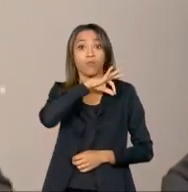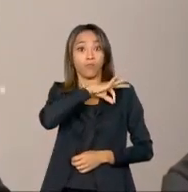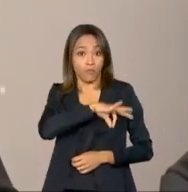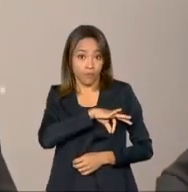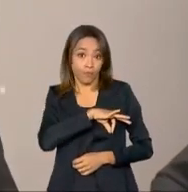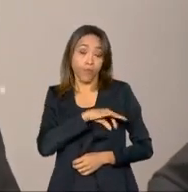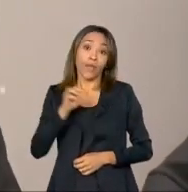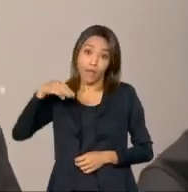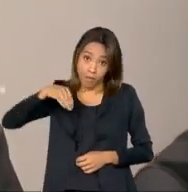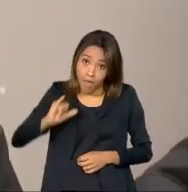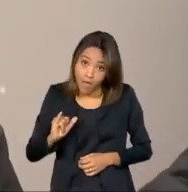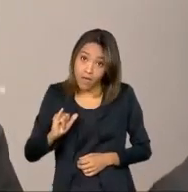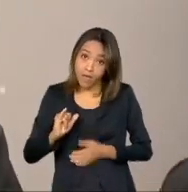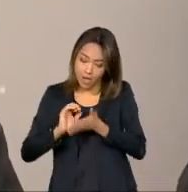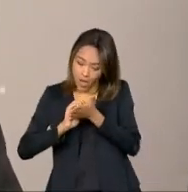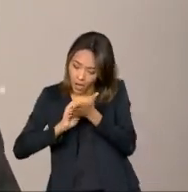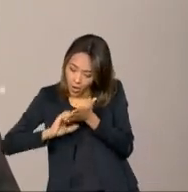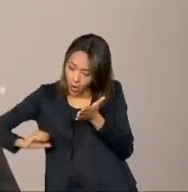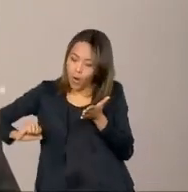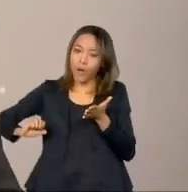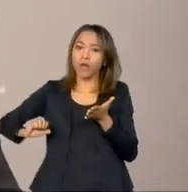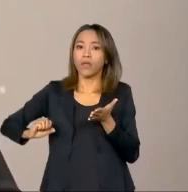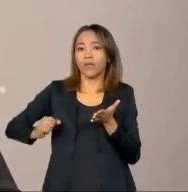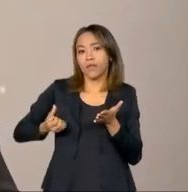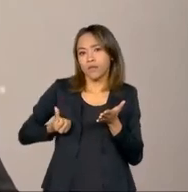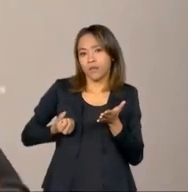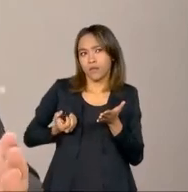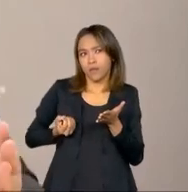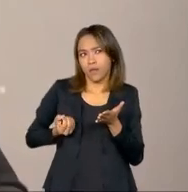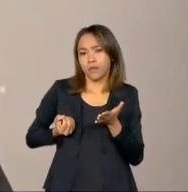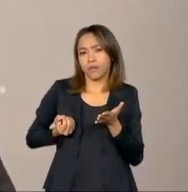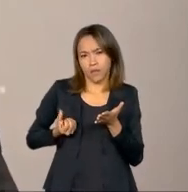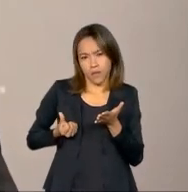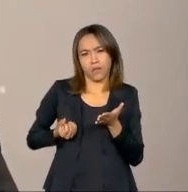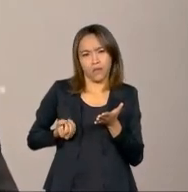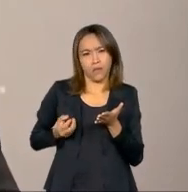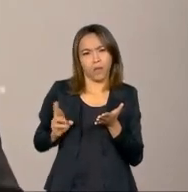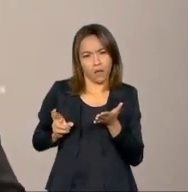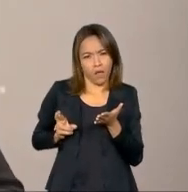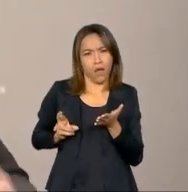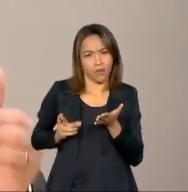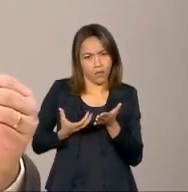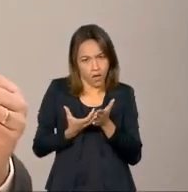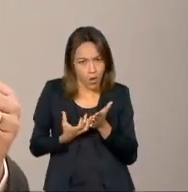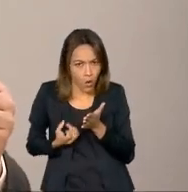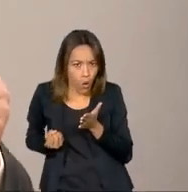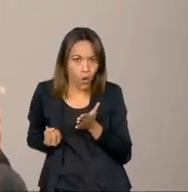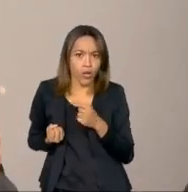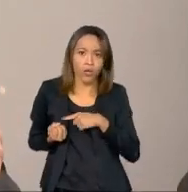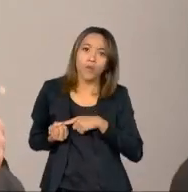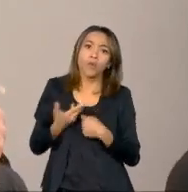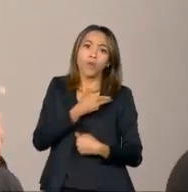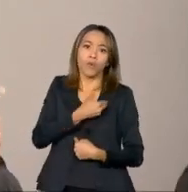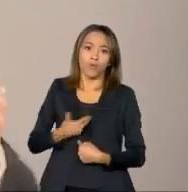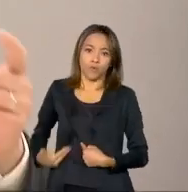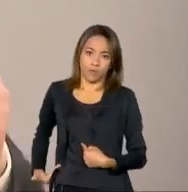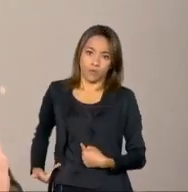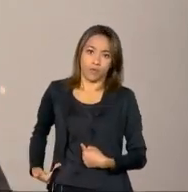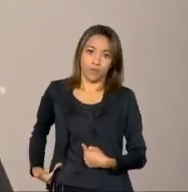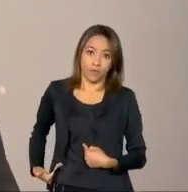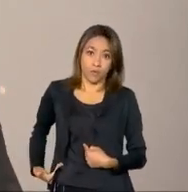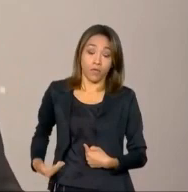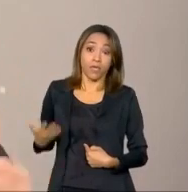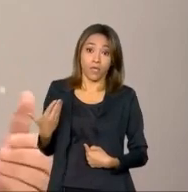recolhe R$60, mais ou menos, de valores mensais, que para os 80 é